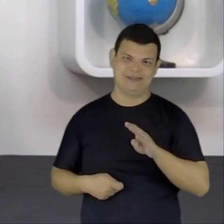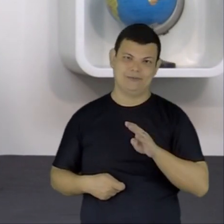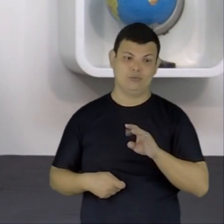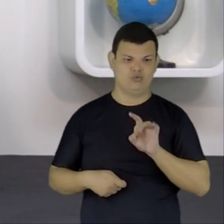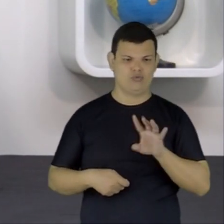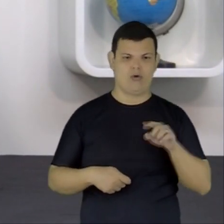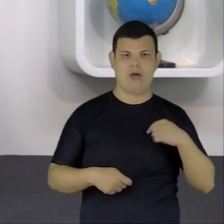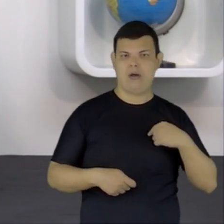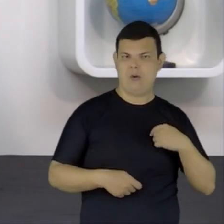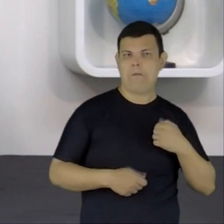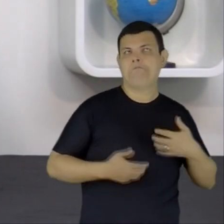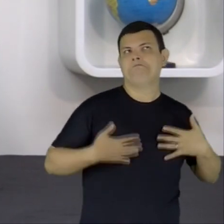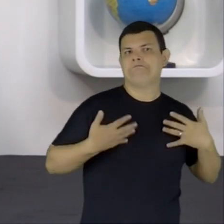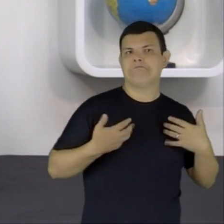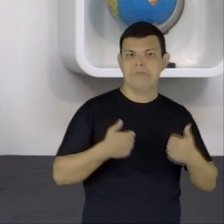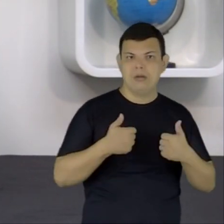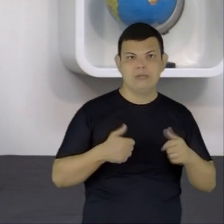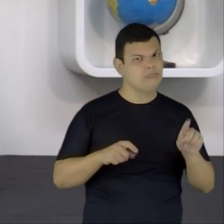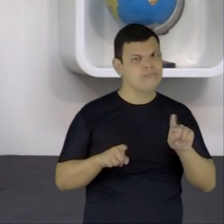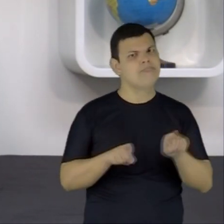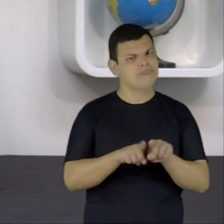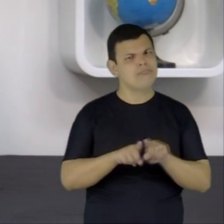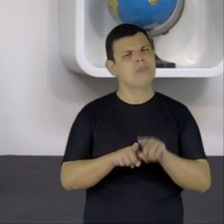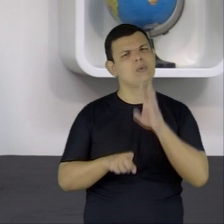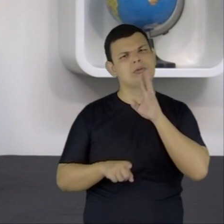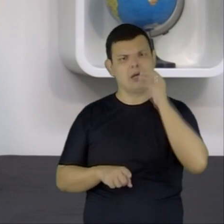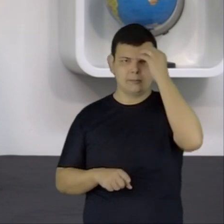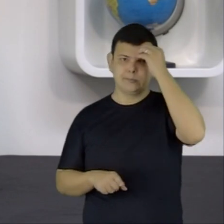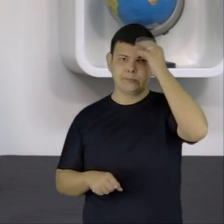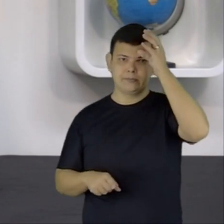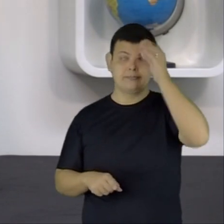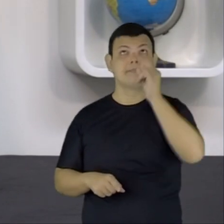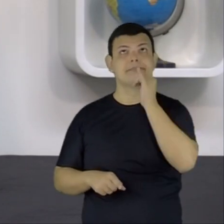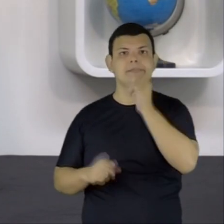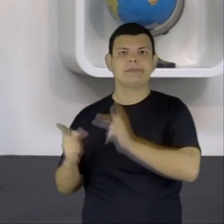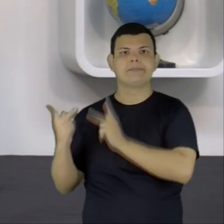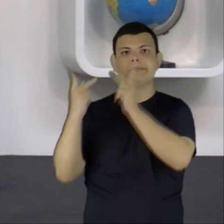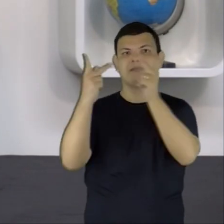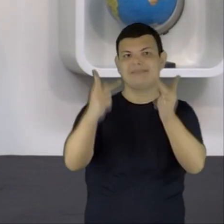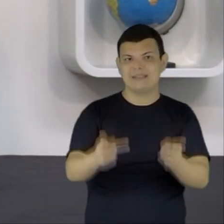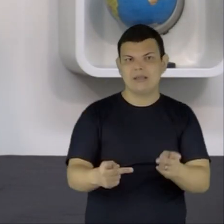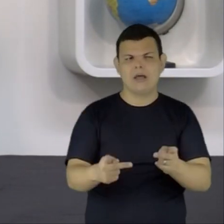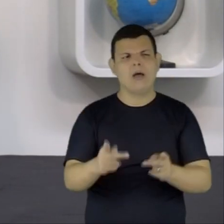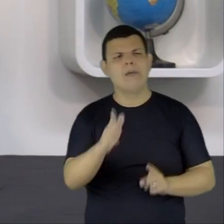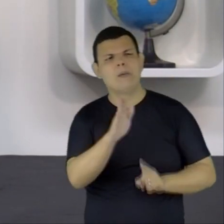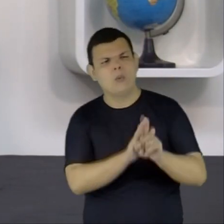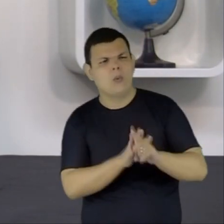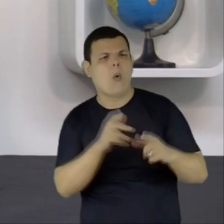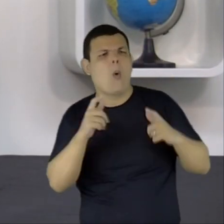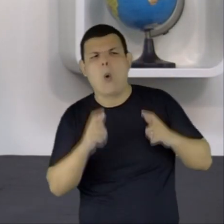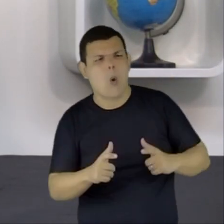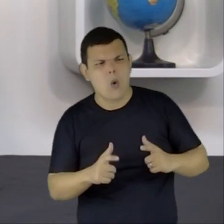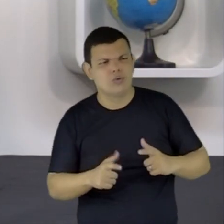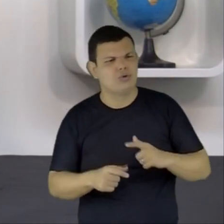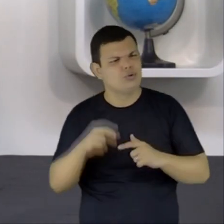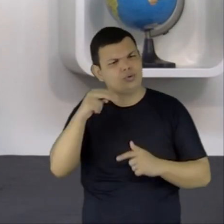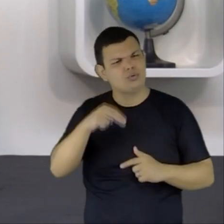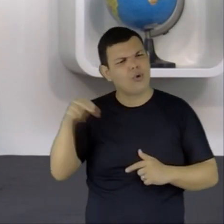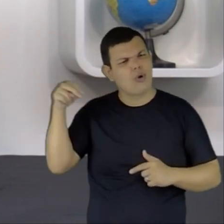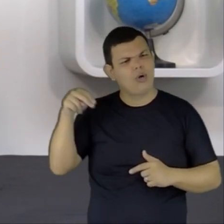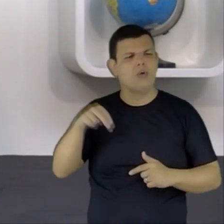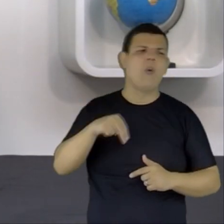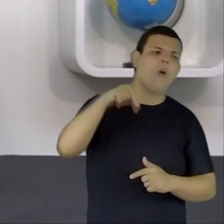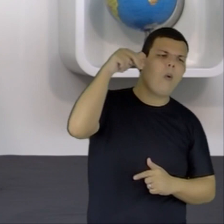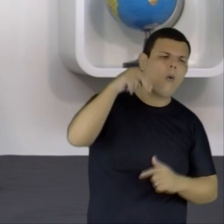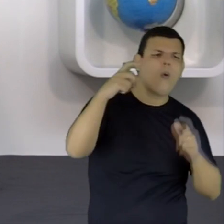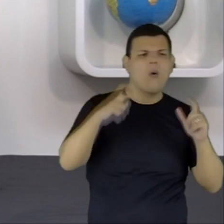nosso próprio benefício, mas também se você vier um estrangeiro na nossa cidade e perguntar onde é que fica a região norte, onde é que fica